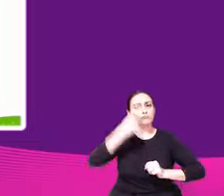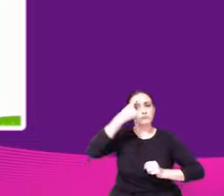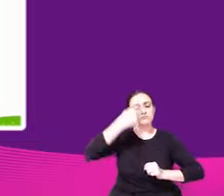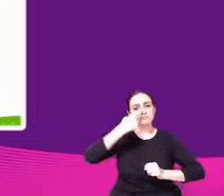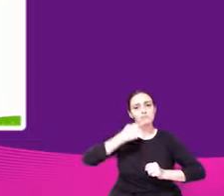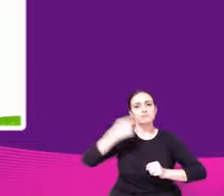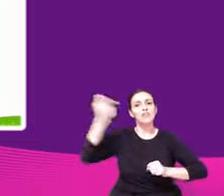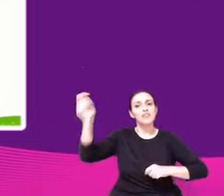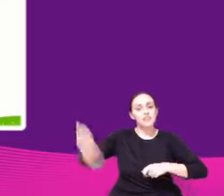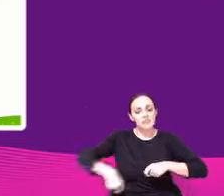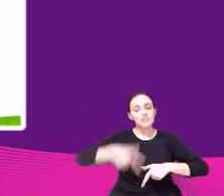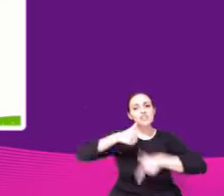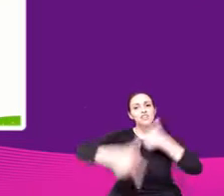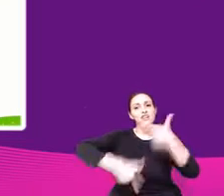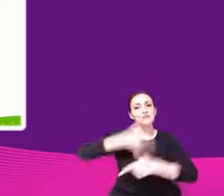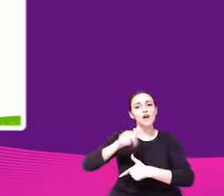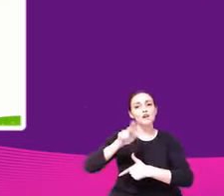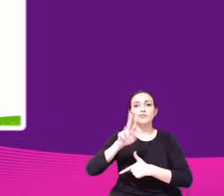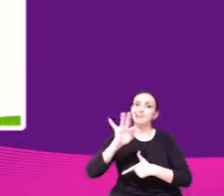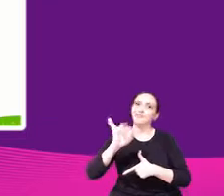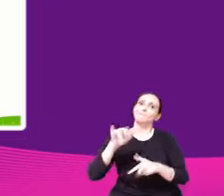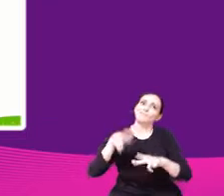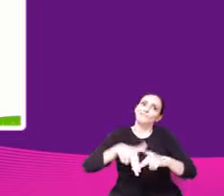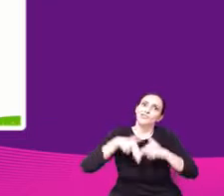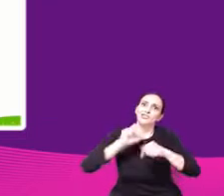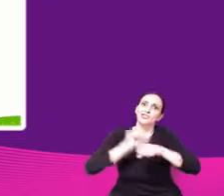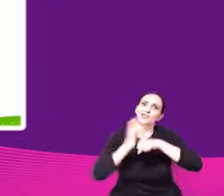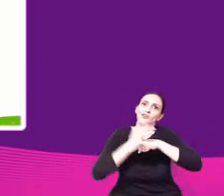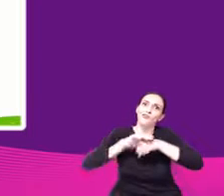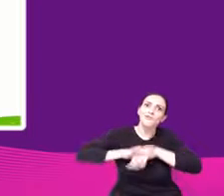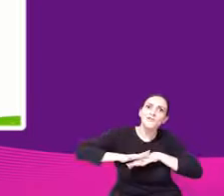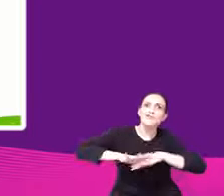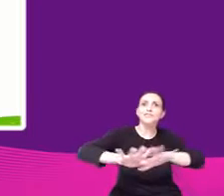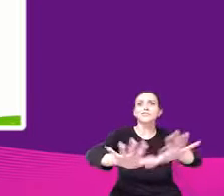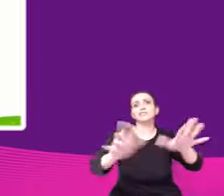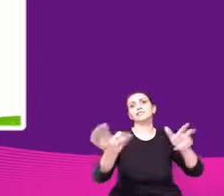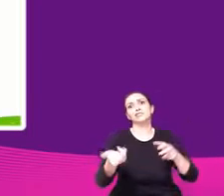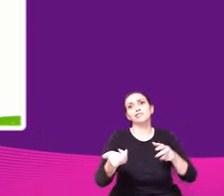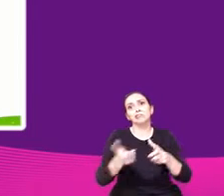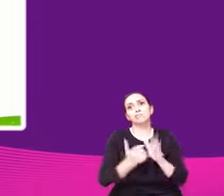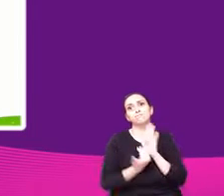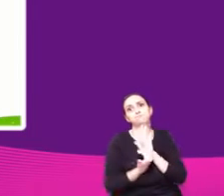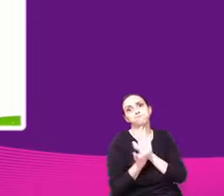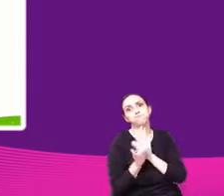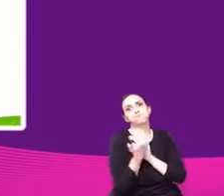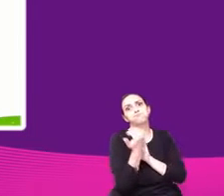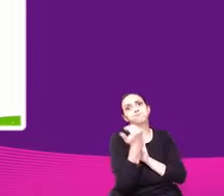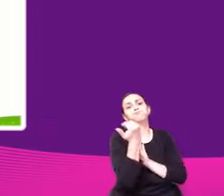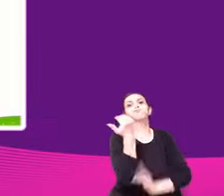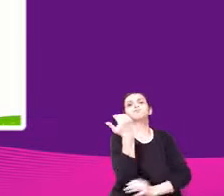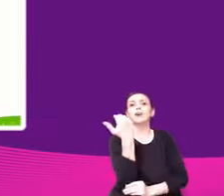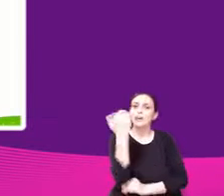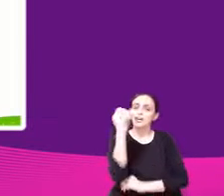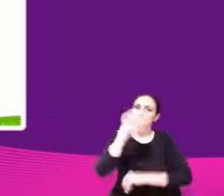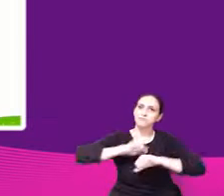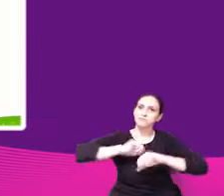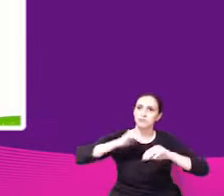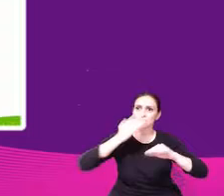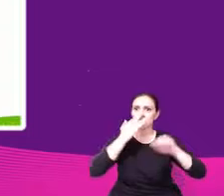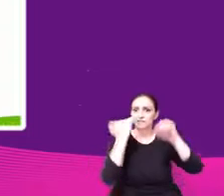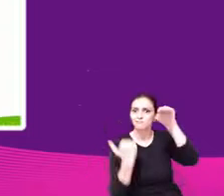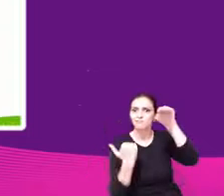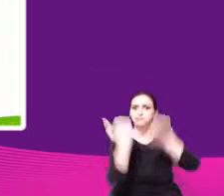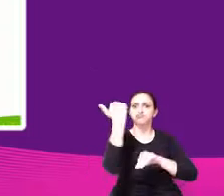a questão da pandemia de Covid deve ter ainda acentuado essa disparidade, né,